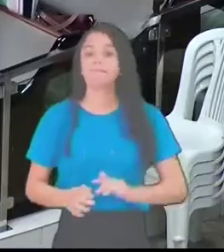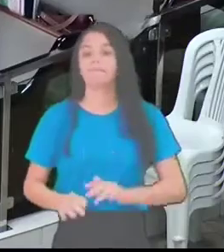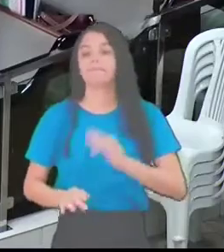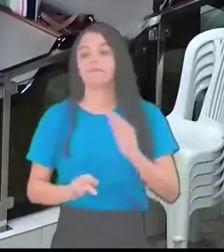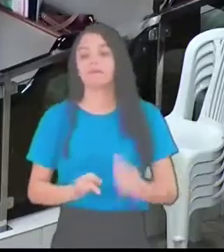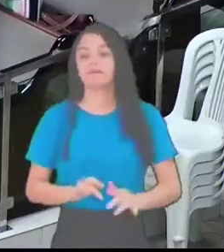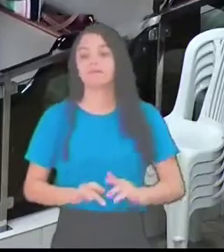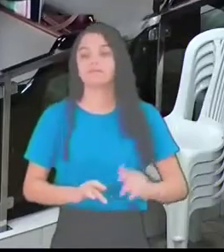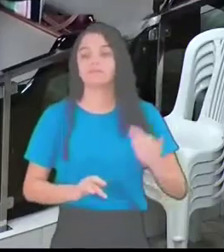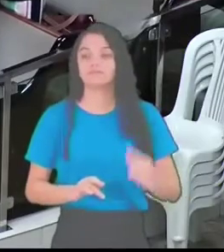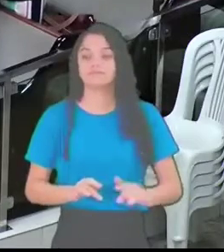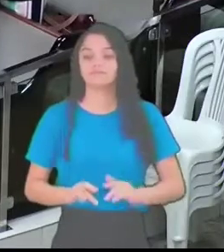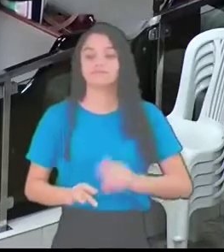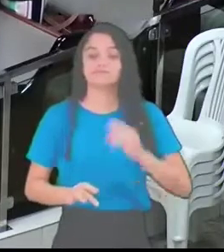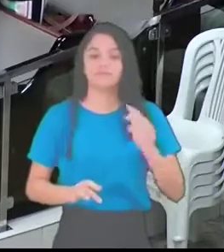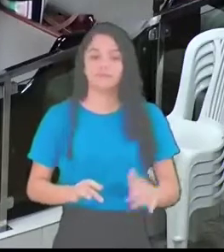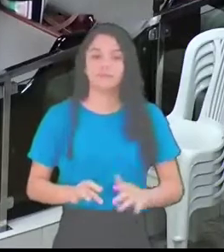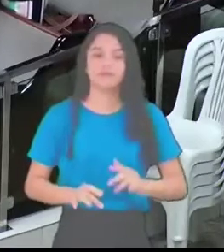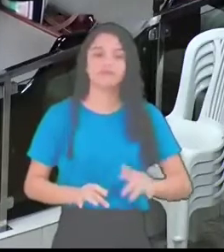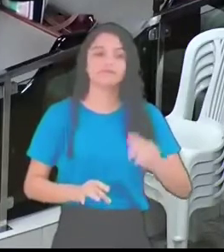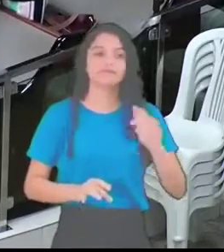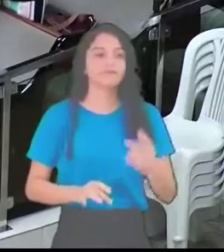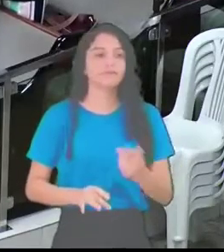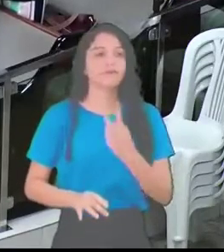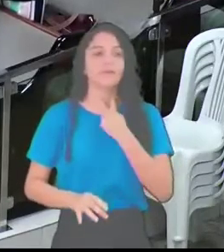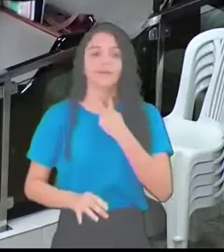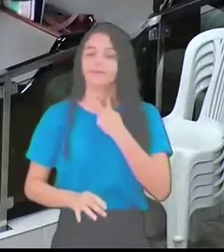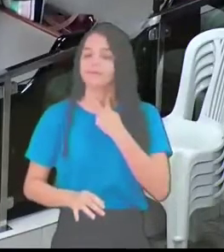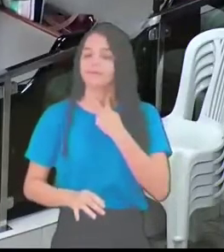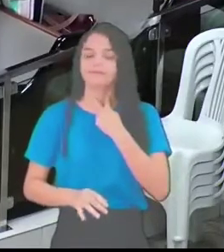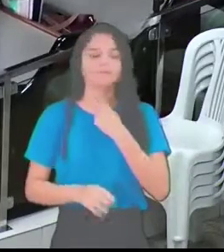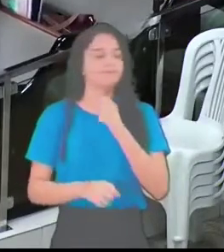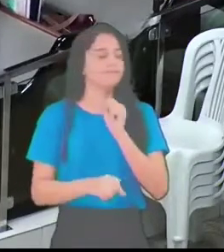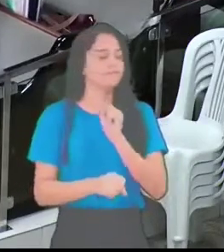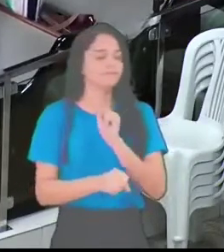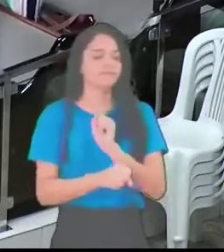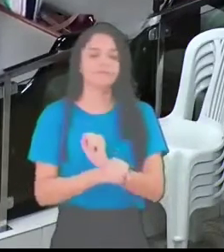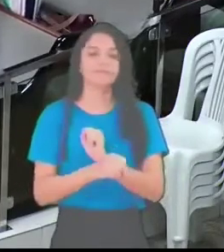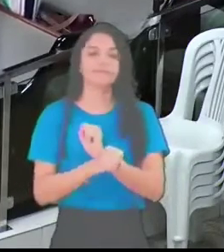Aleluia, não podemos parar.